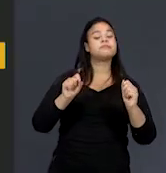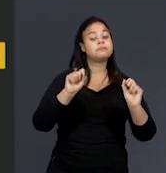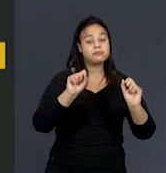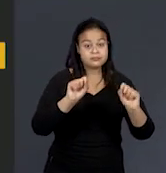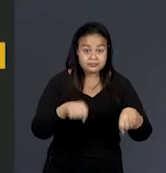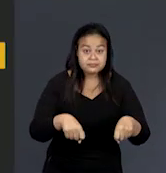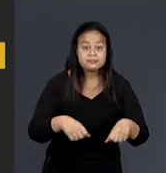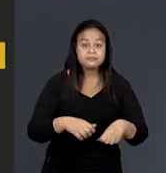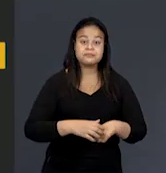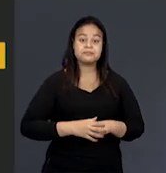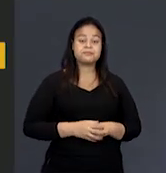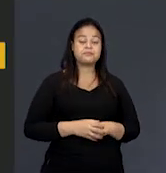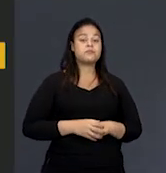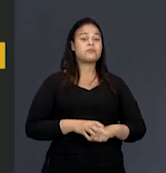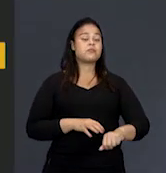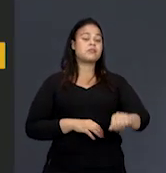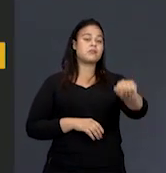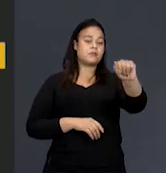A